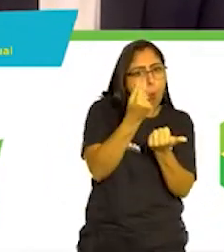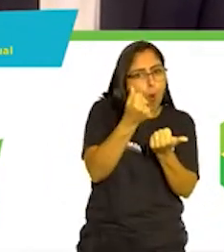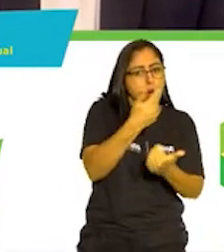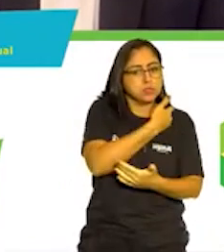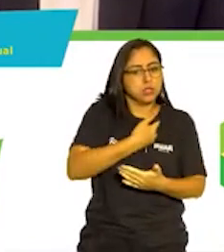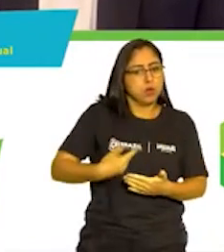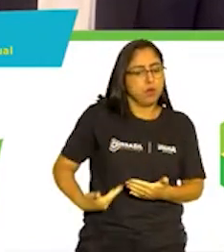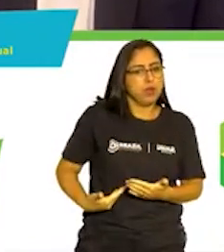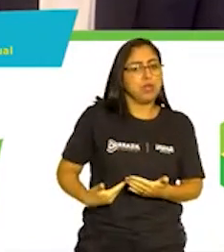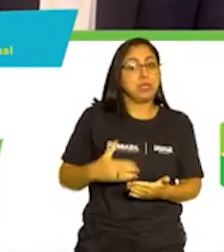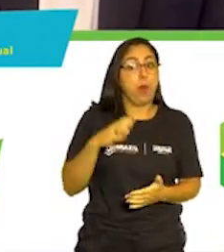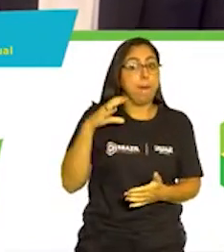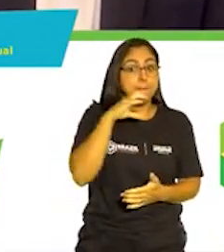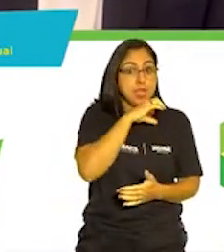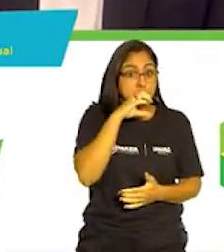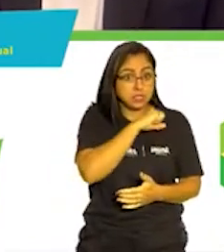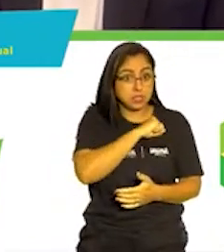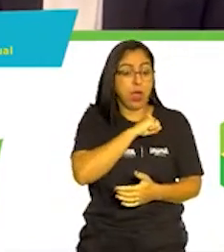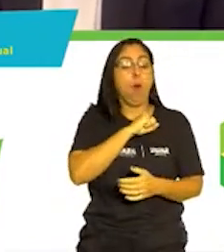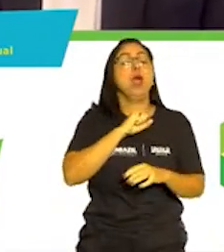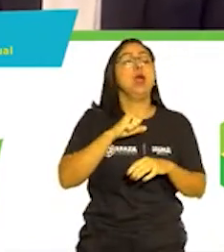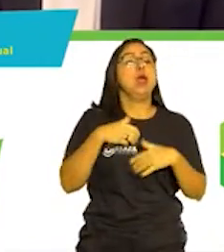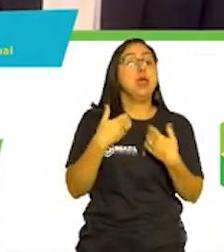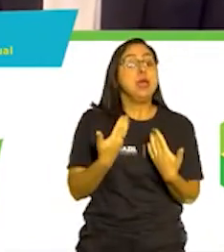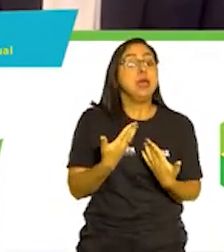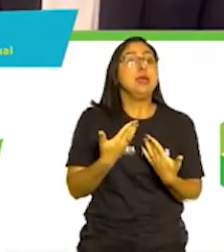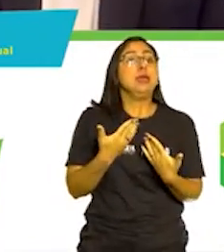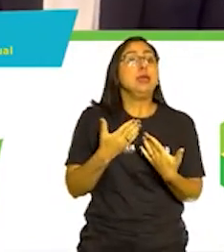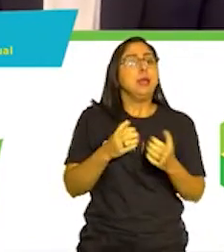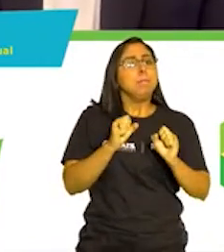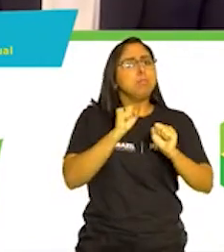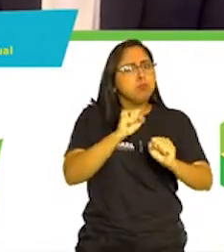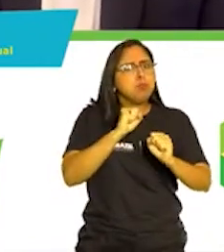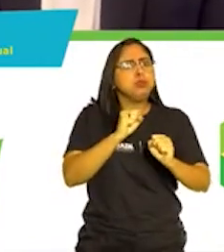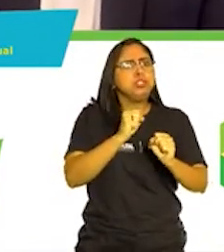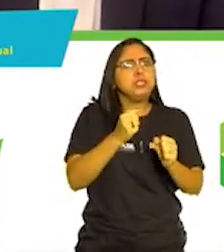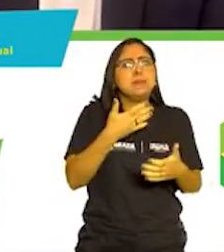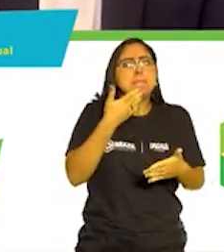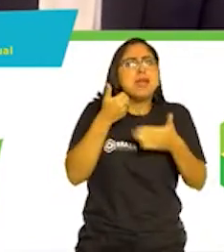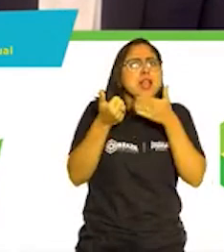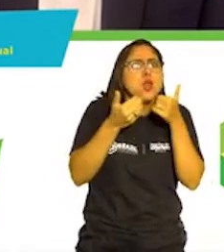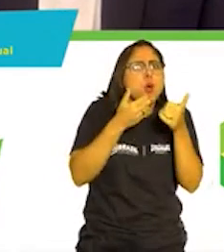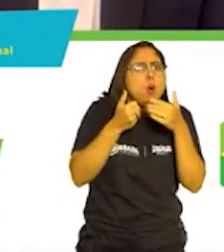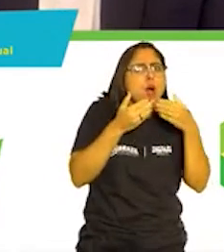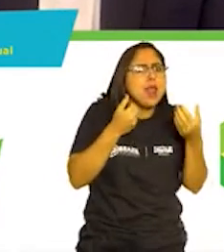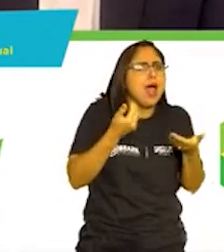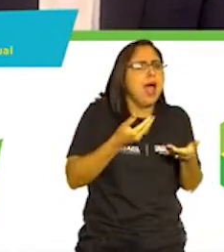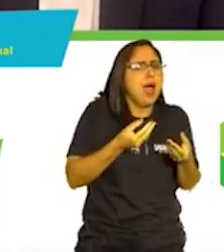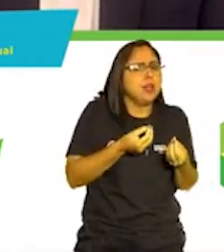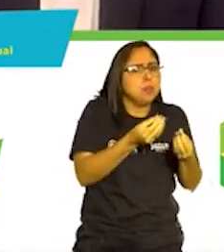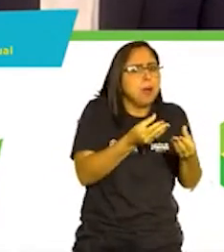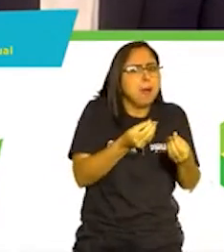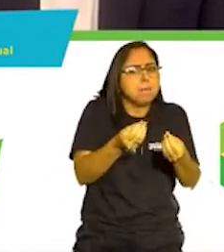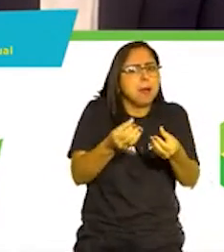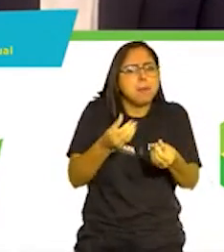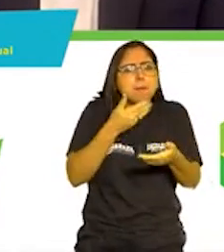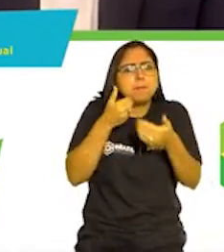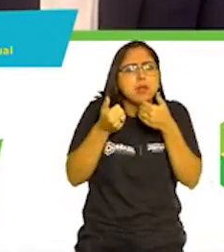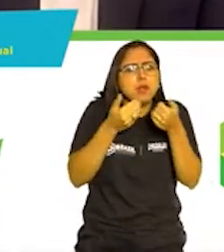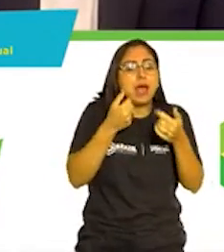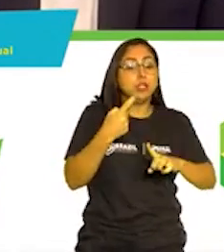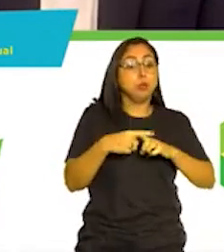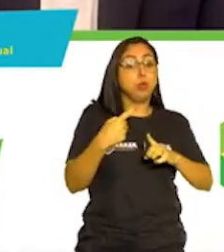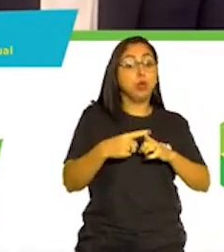diz, emergencial, foi feito, ele poderia ter sido aprimorado ao longo do tempo, e as pessoas, os acadêmicos